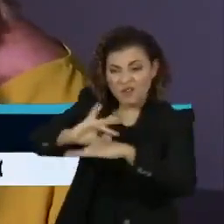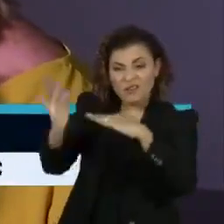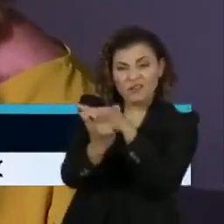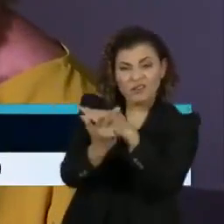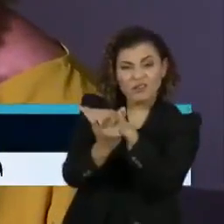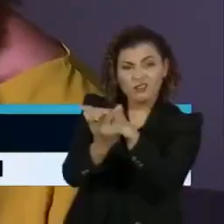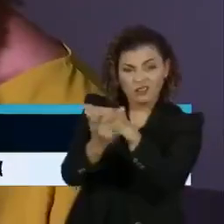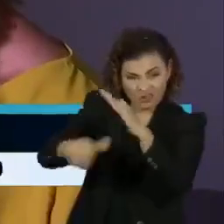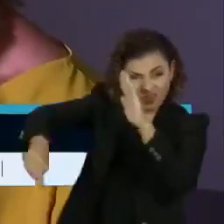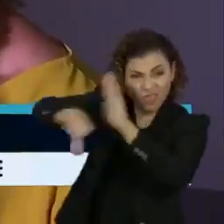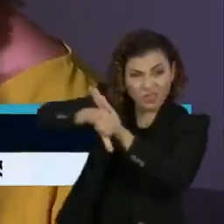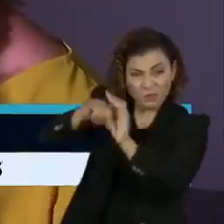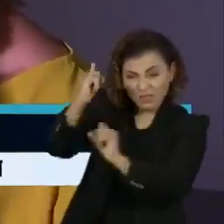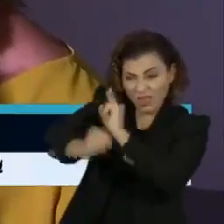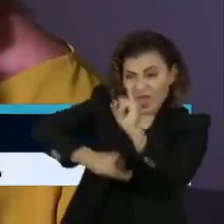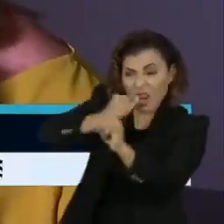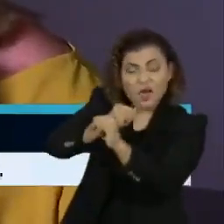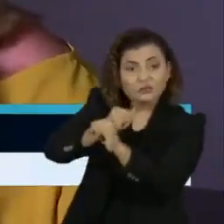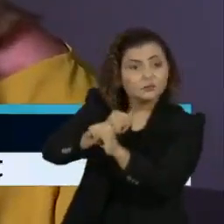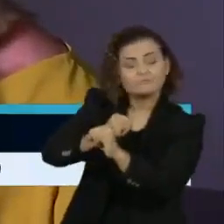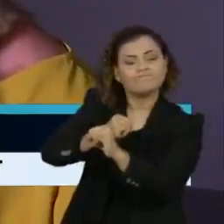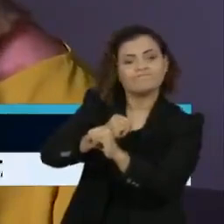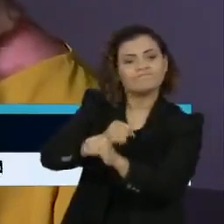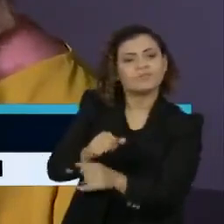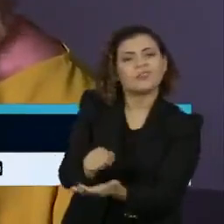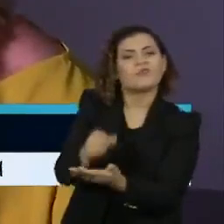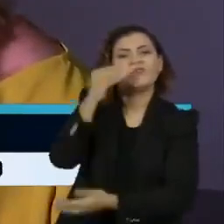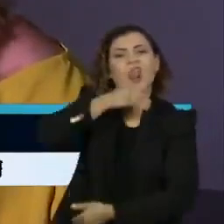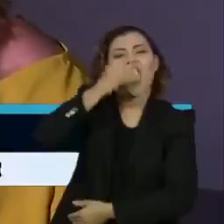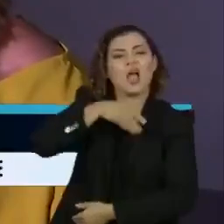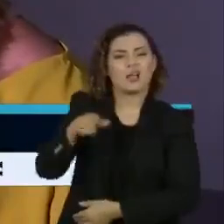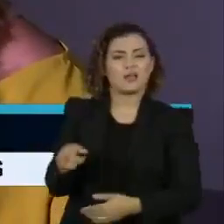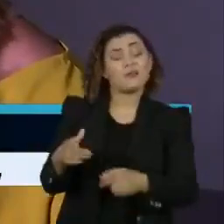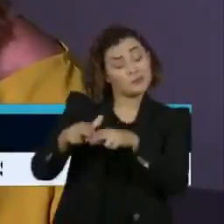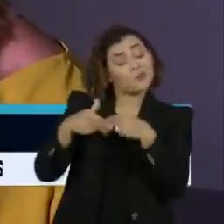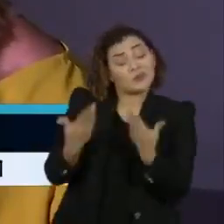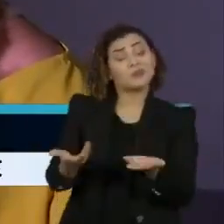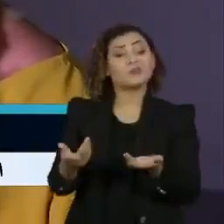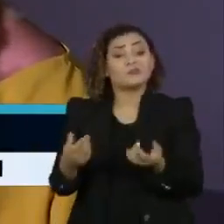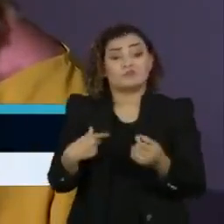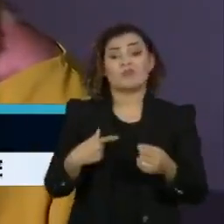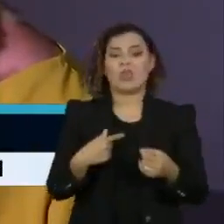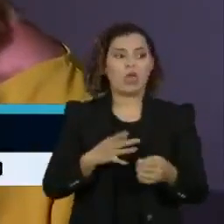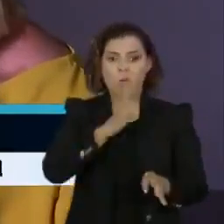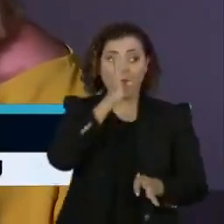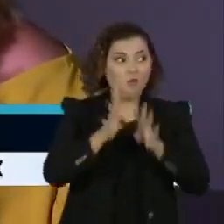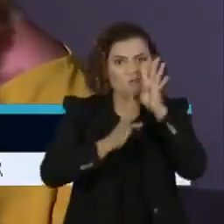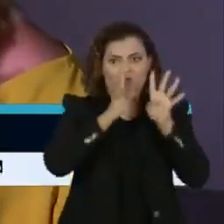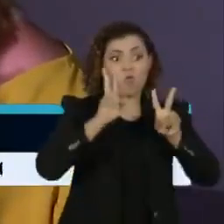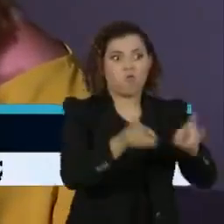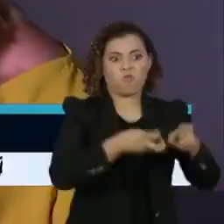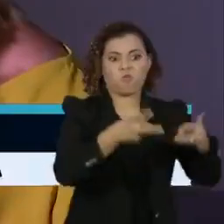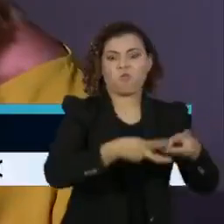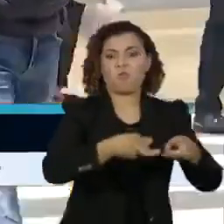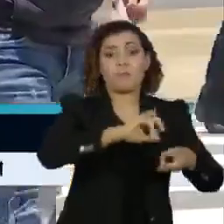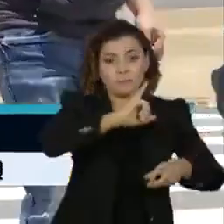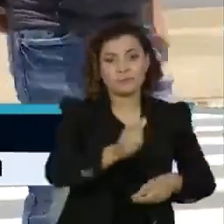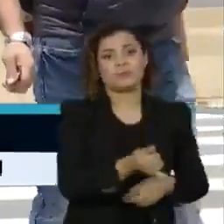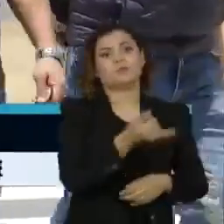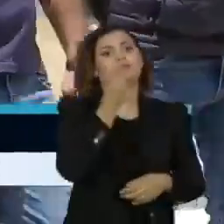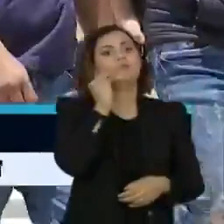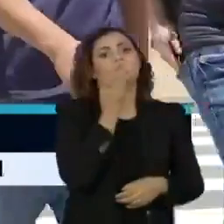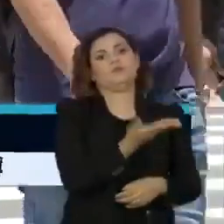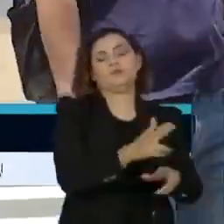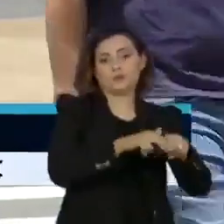comete crimes digitais no Brasil é muito branda e acaba incentivando a ação dos criminosos.